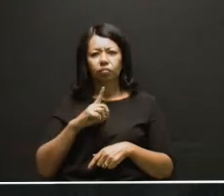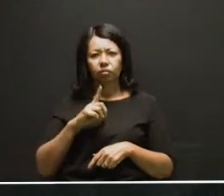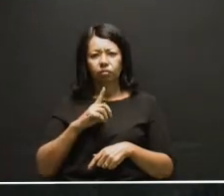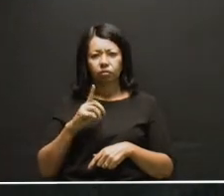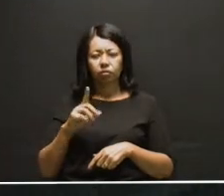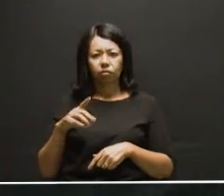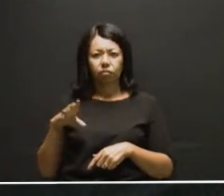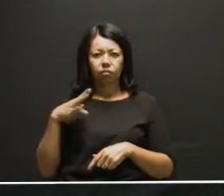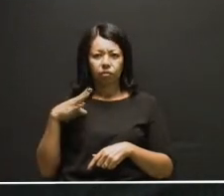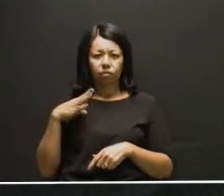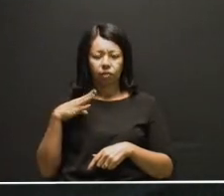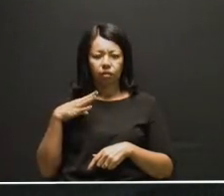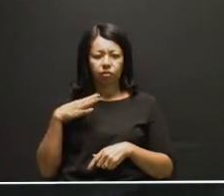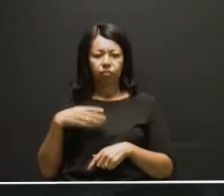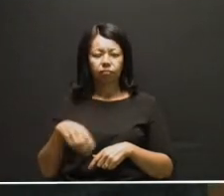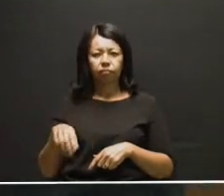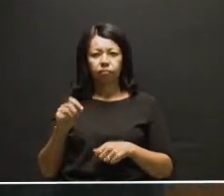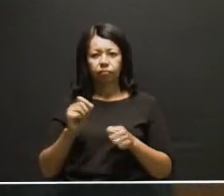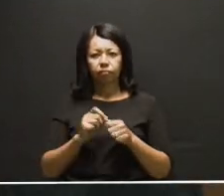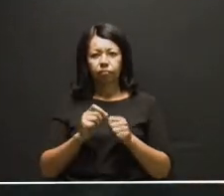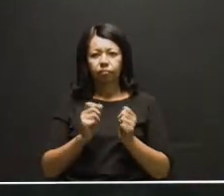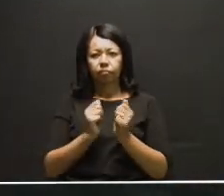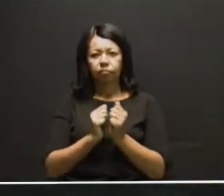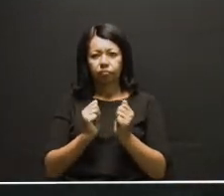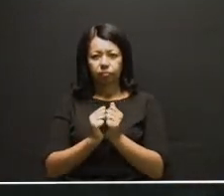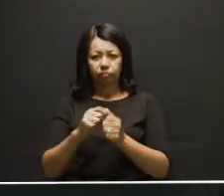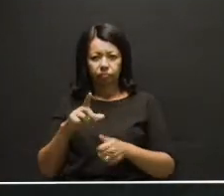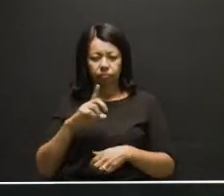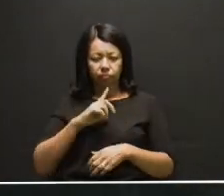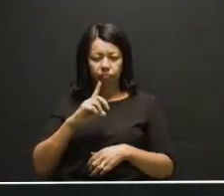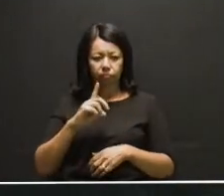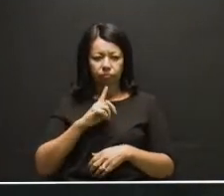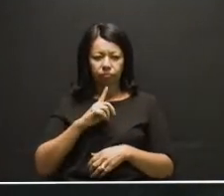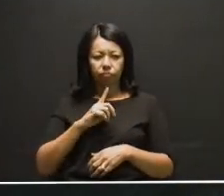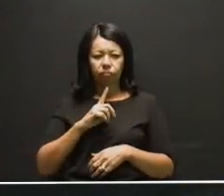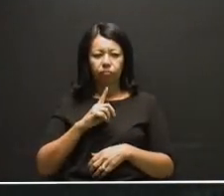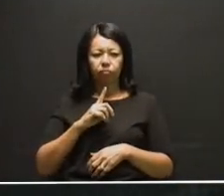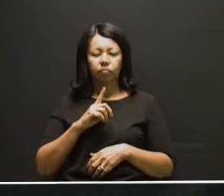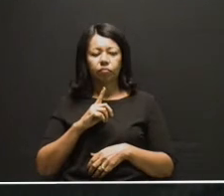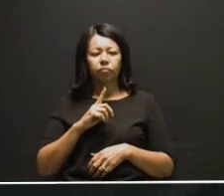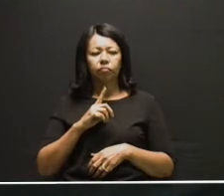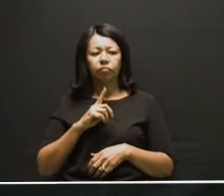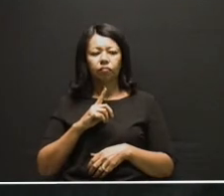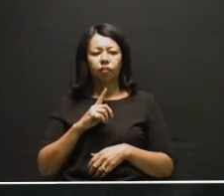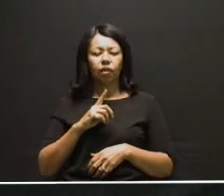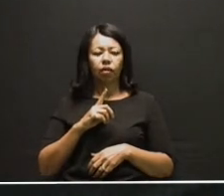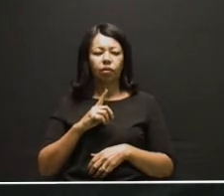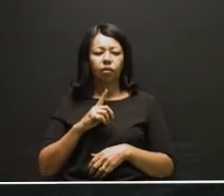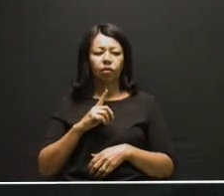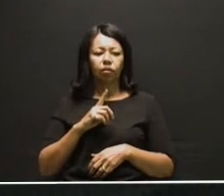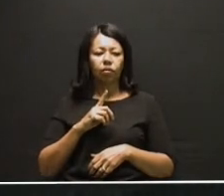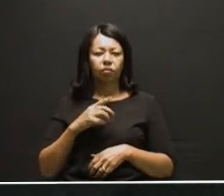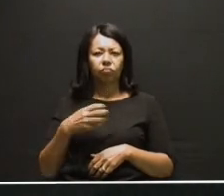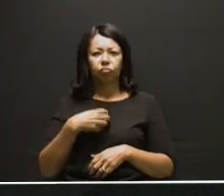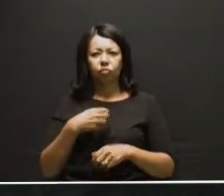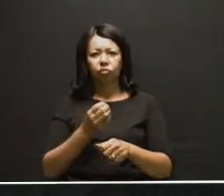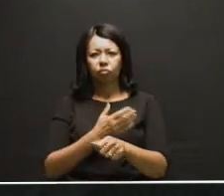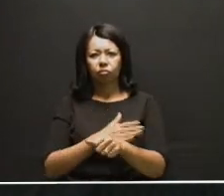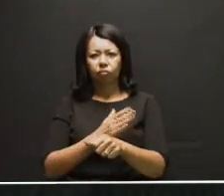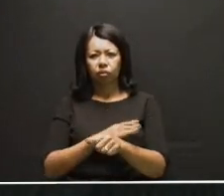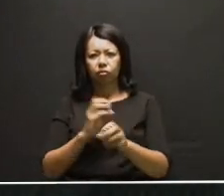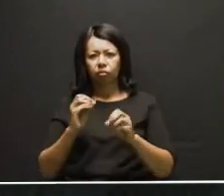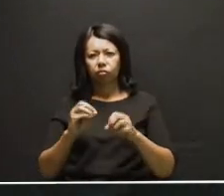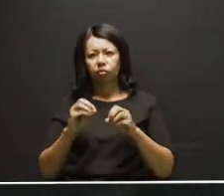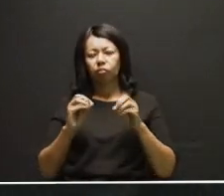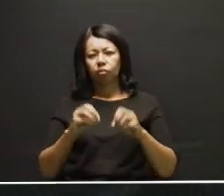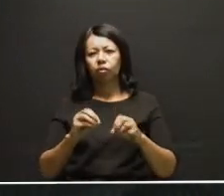nossa cidade que é você fazer com que você tá tire isso do ponto de vista prático você consiga colocar